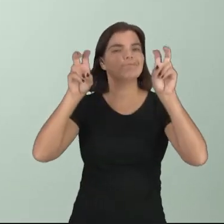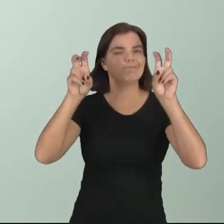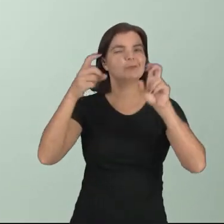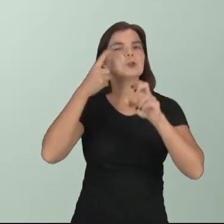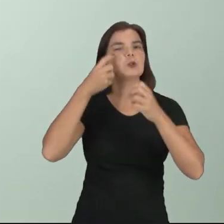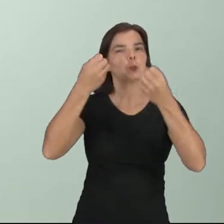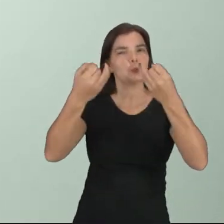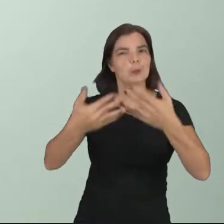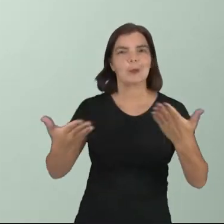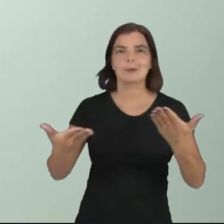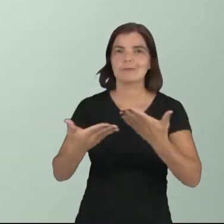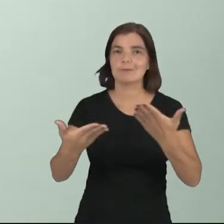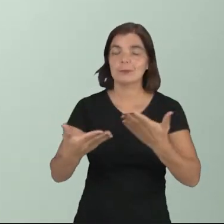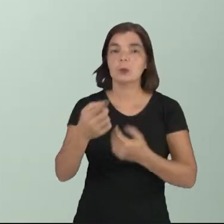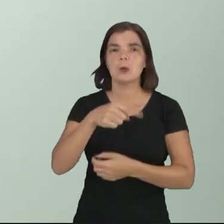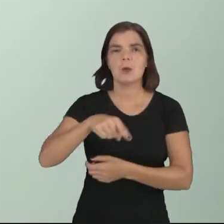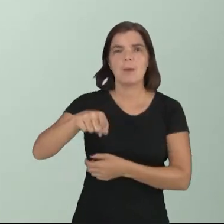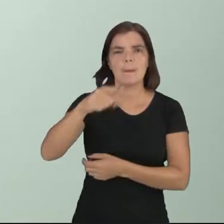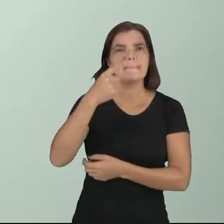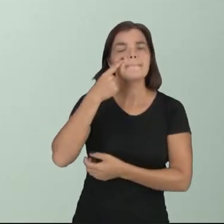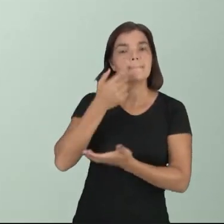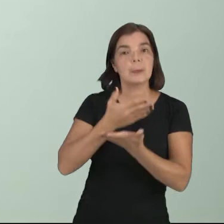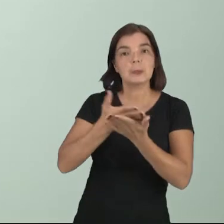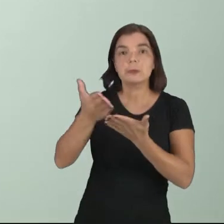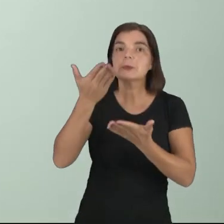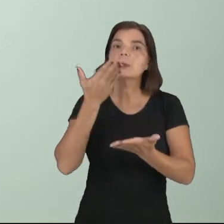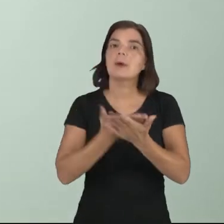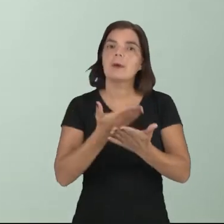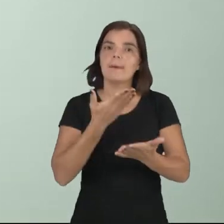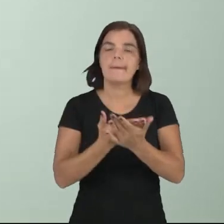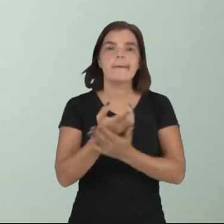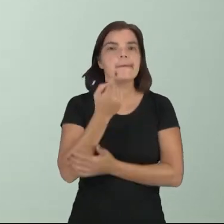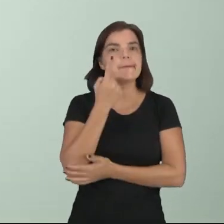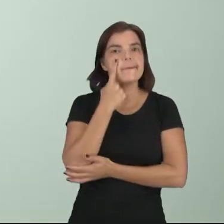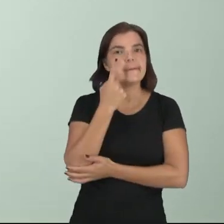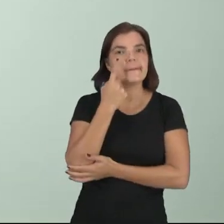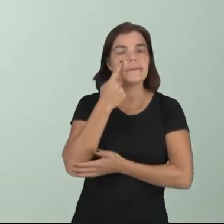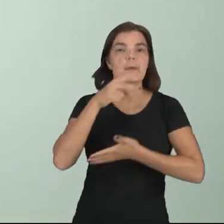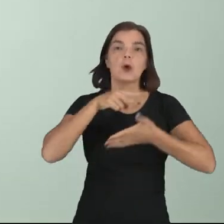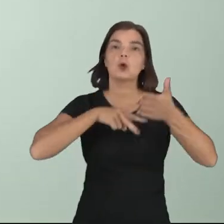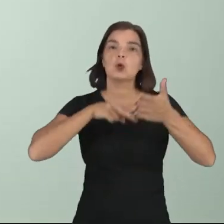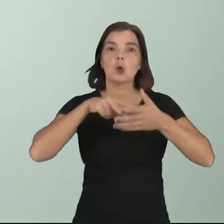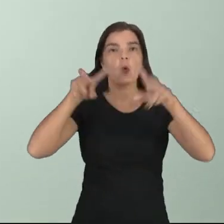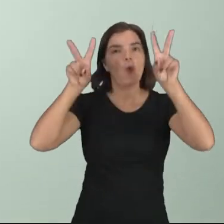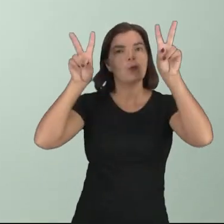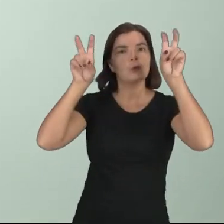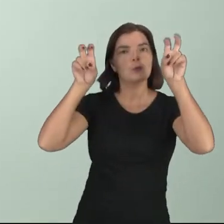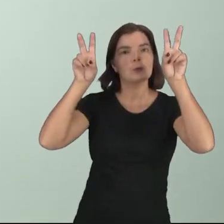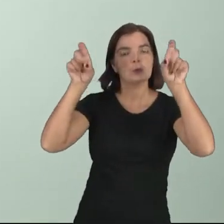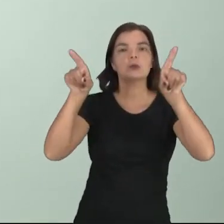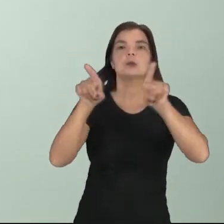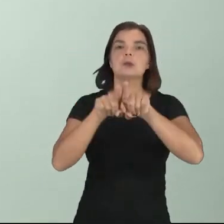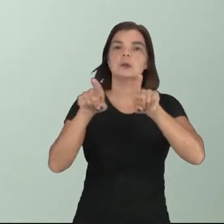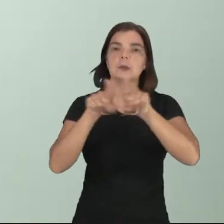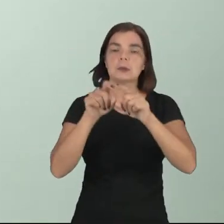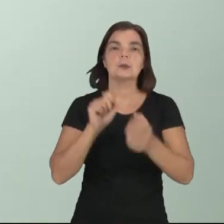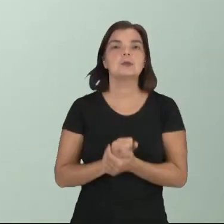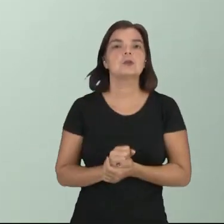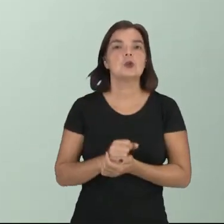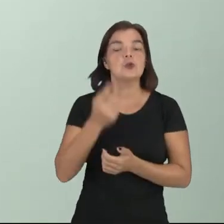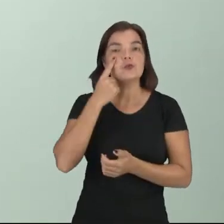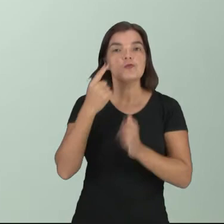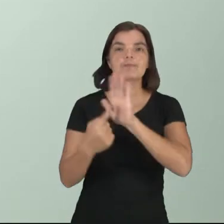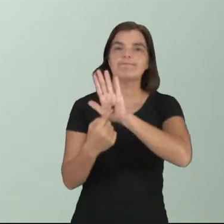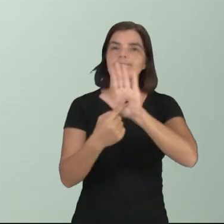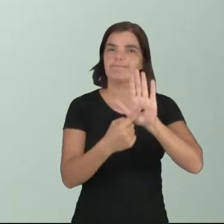que nós vamos falar hoje. E para a gente iniciar nossa aula, vamos ler um título e uma linha fina de